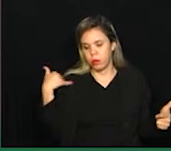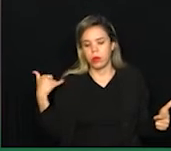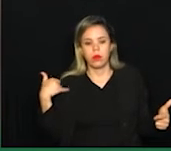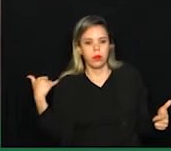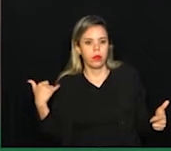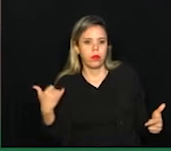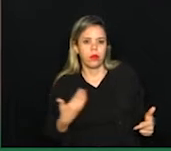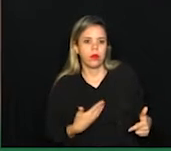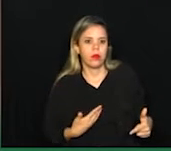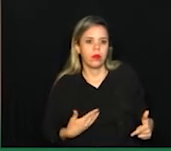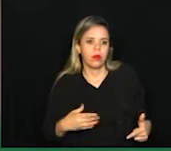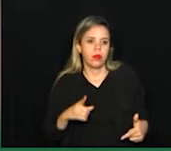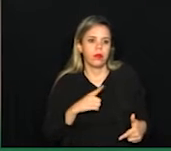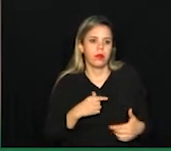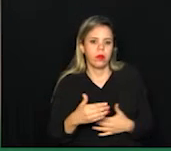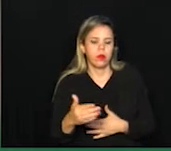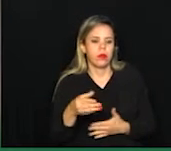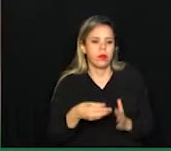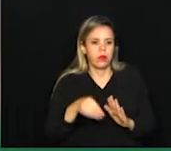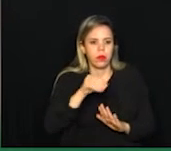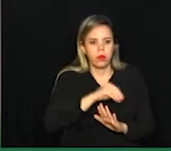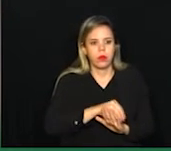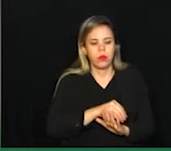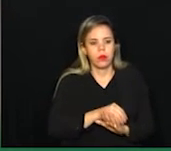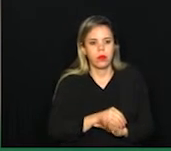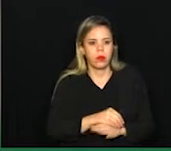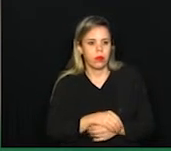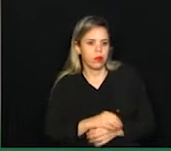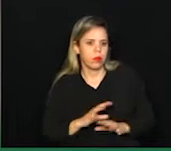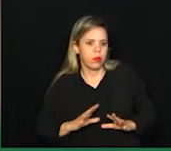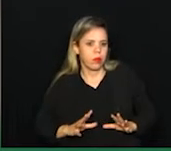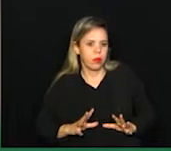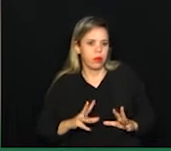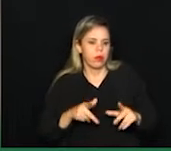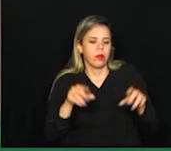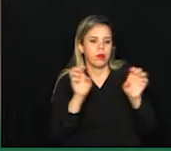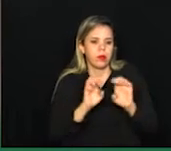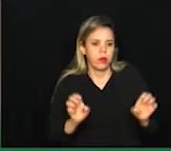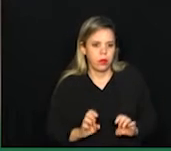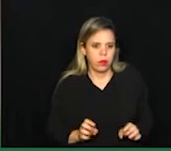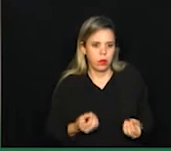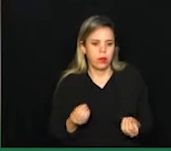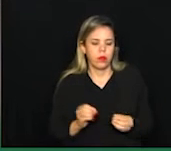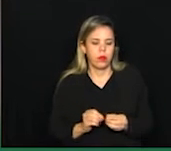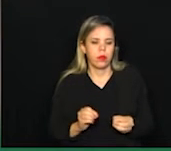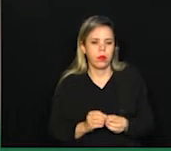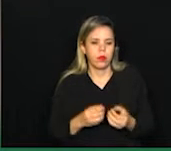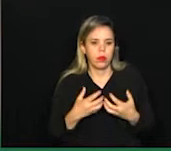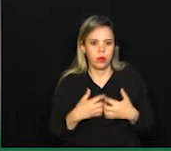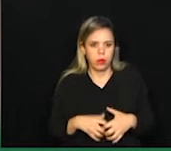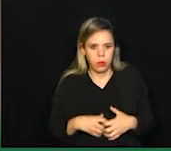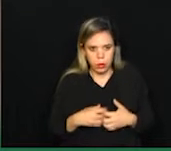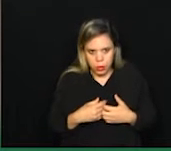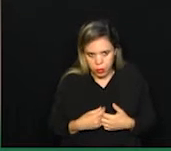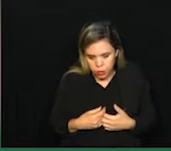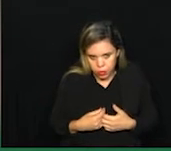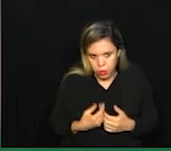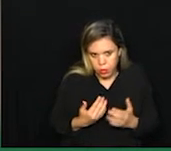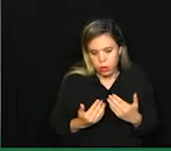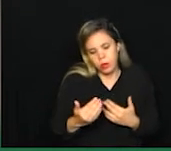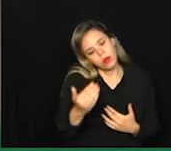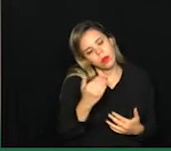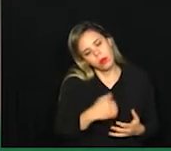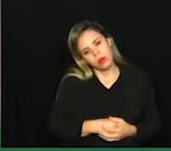maneira, governador, nós temos no próximo calendário toda a estruturação de como ficará no